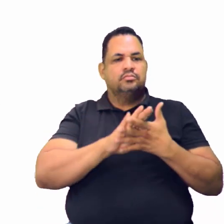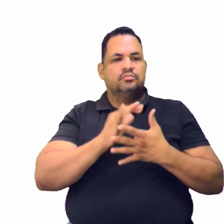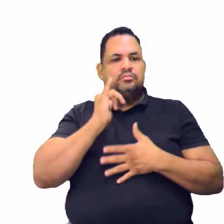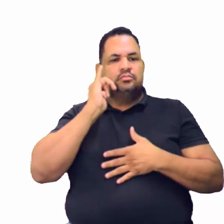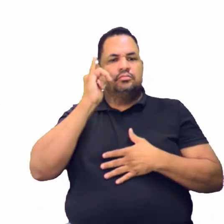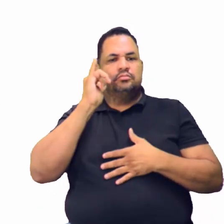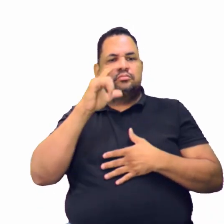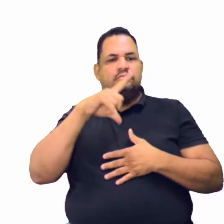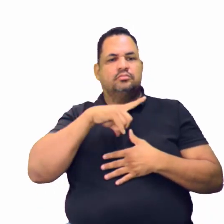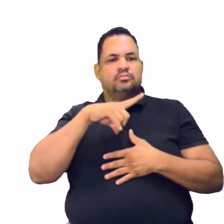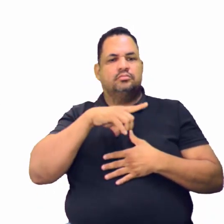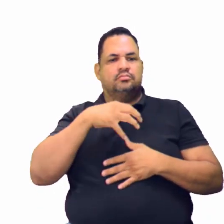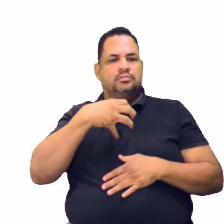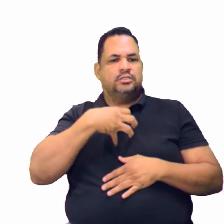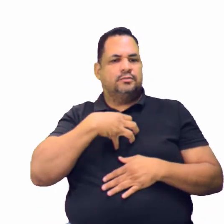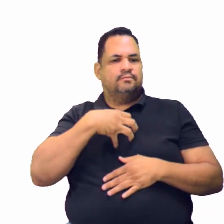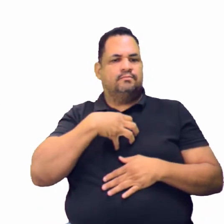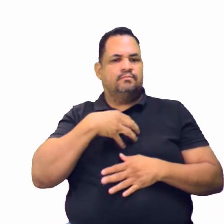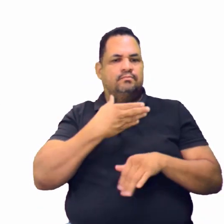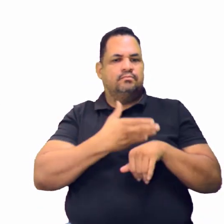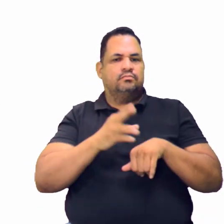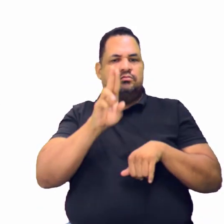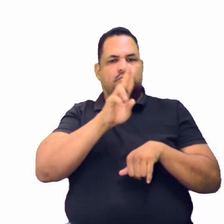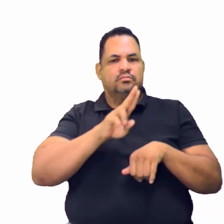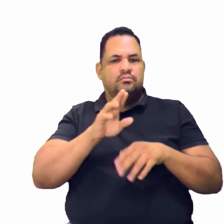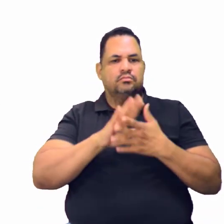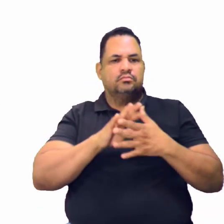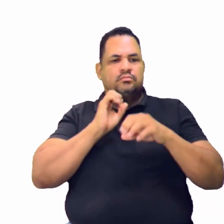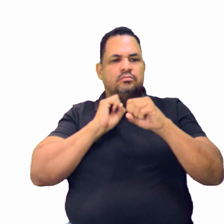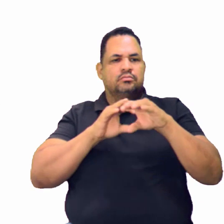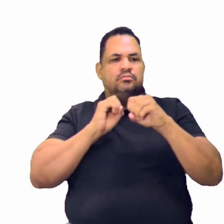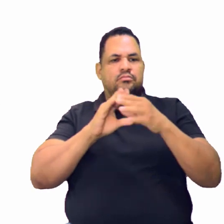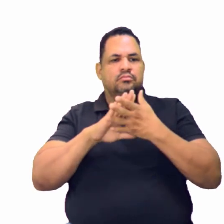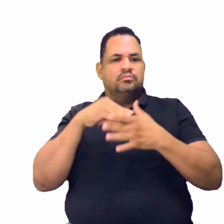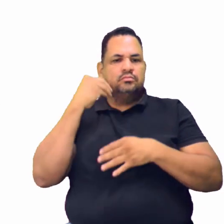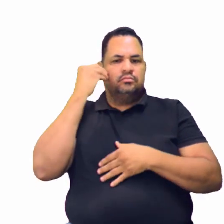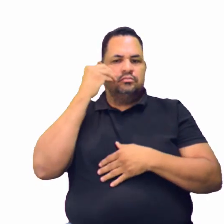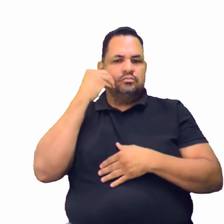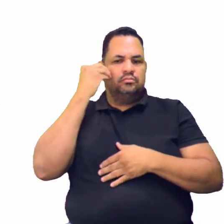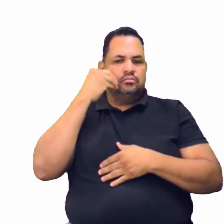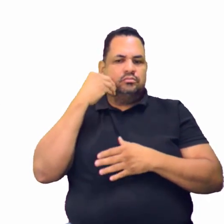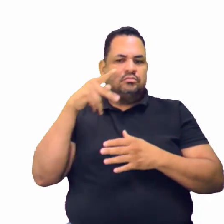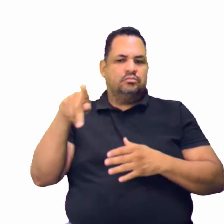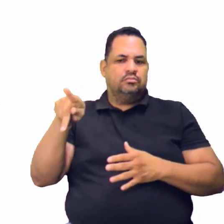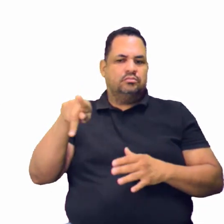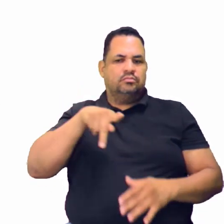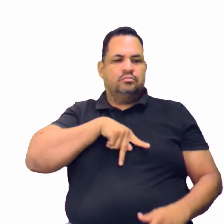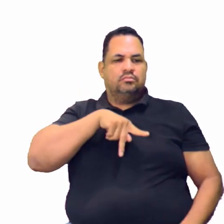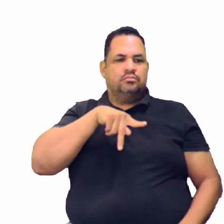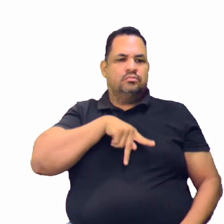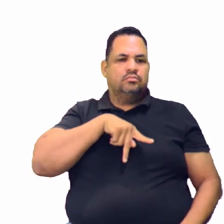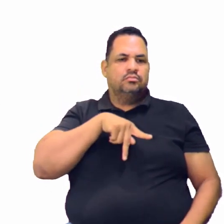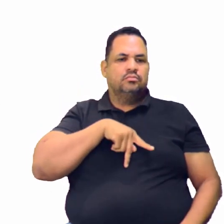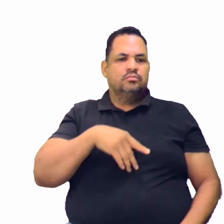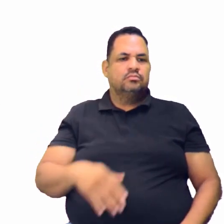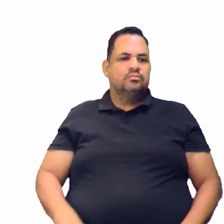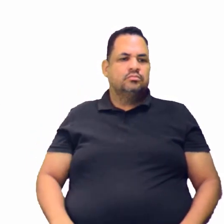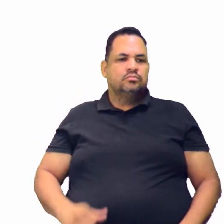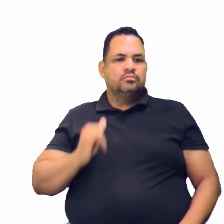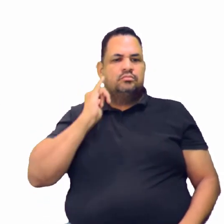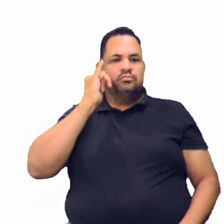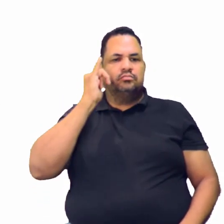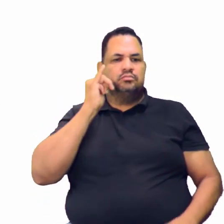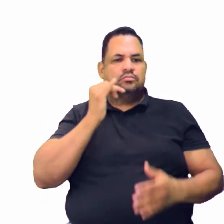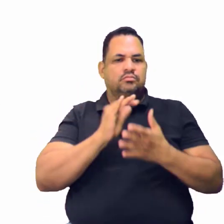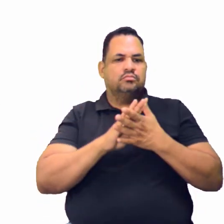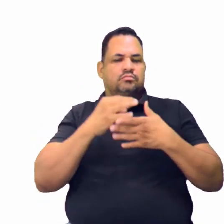narrador tem senso prático utilitário e quer transmitir uma experiência pessoal. B,